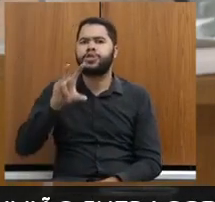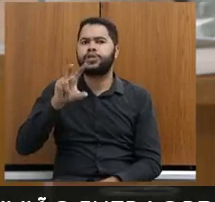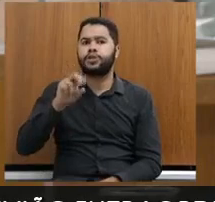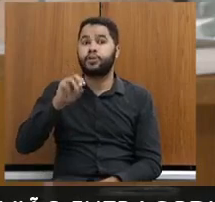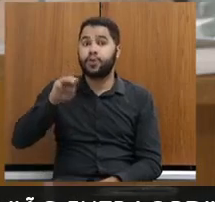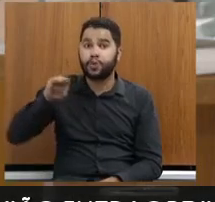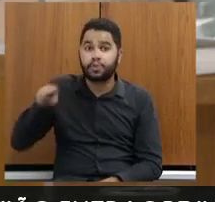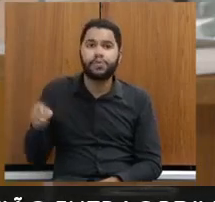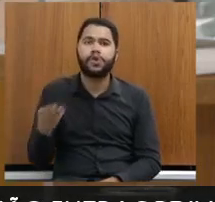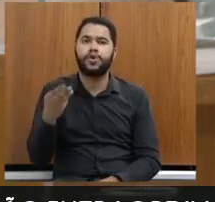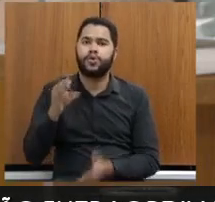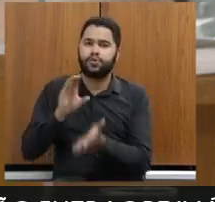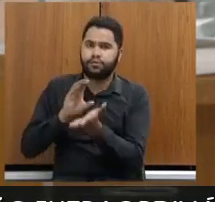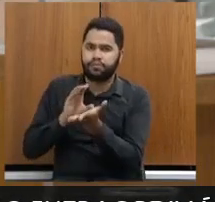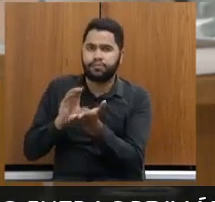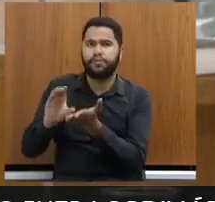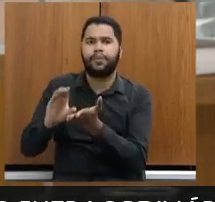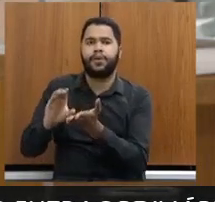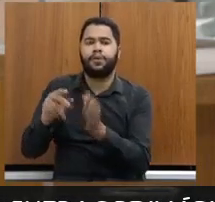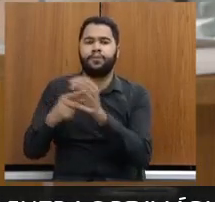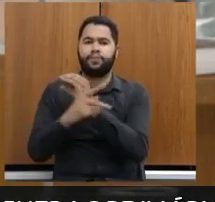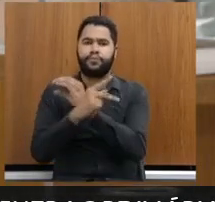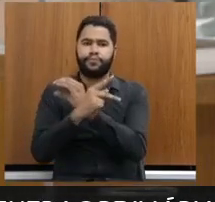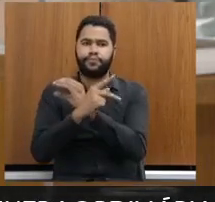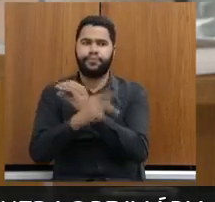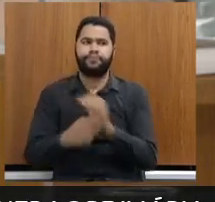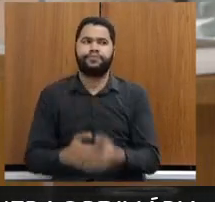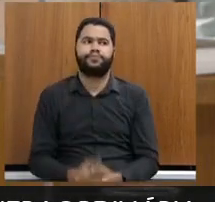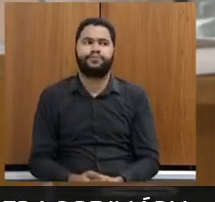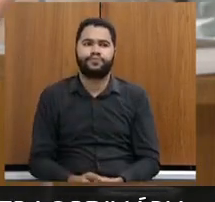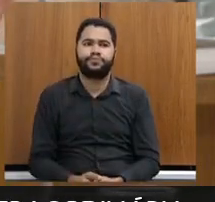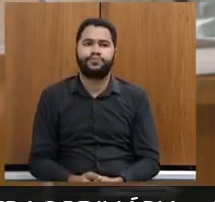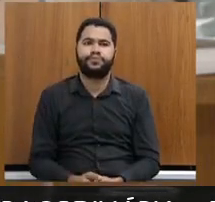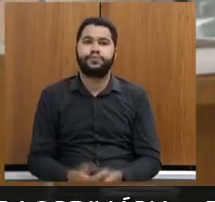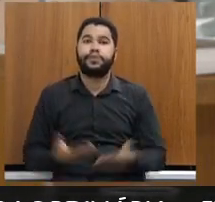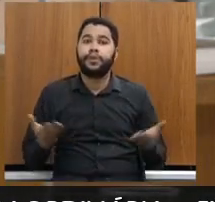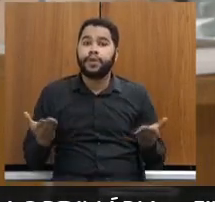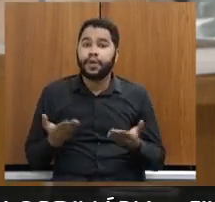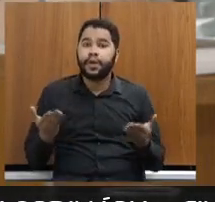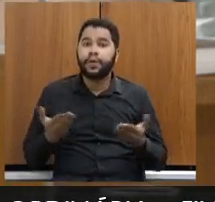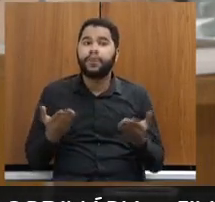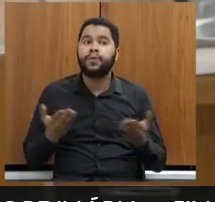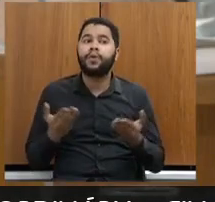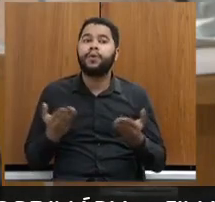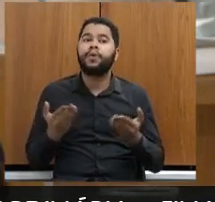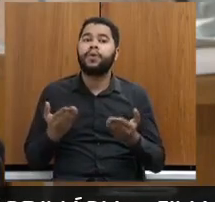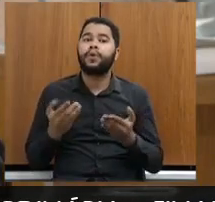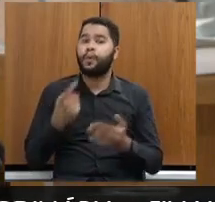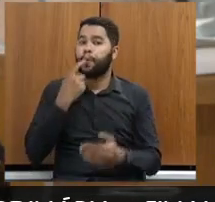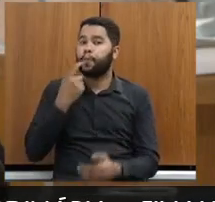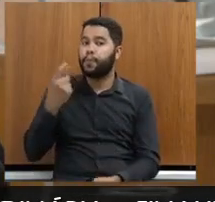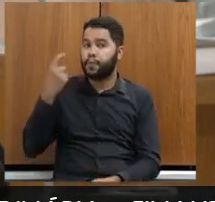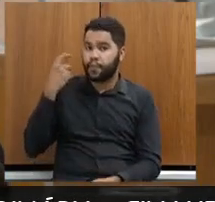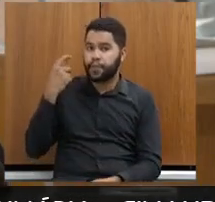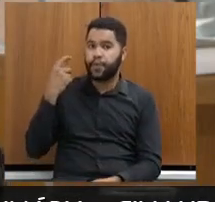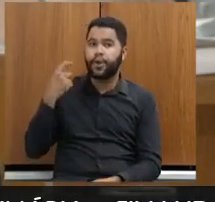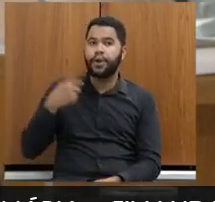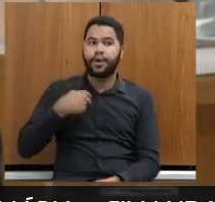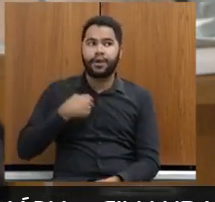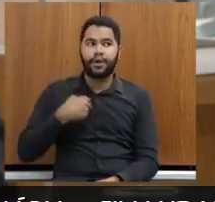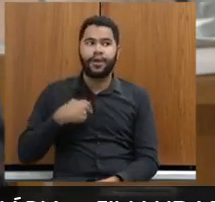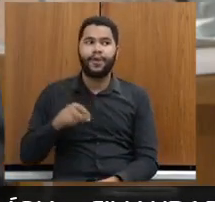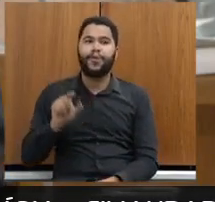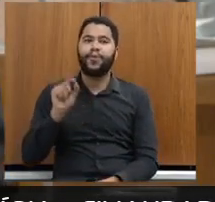para investimento na Polícia Civil né e agora mais recentemente Eu